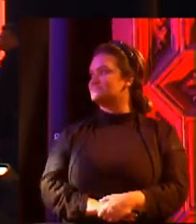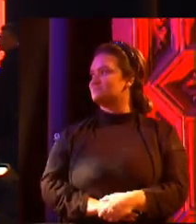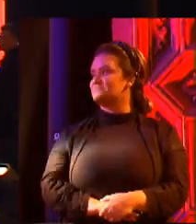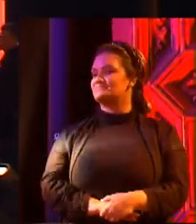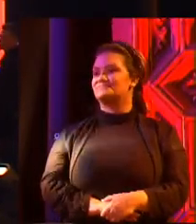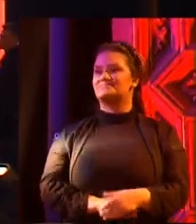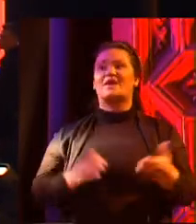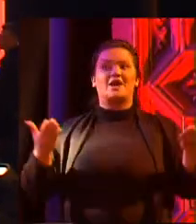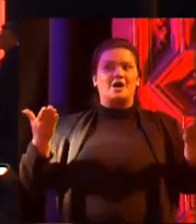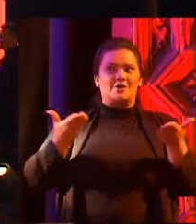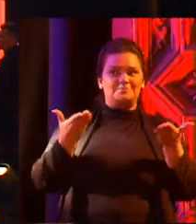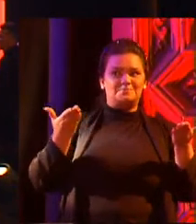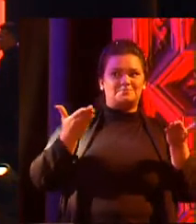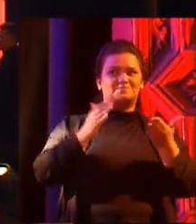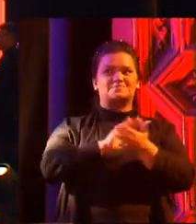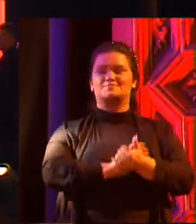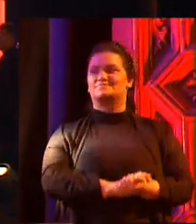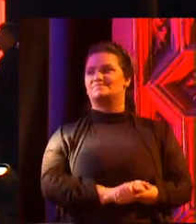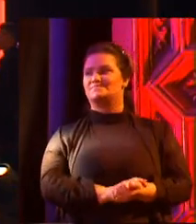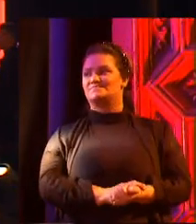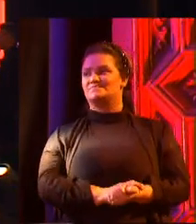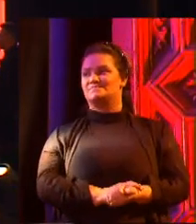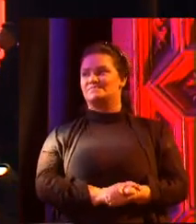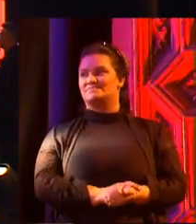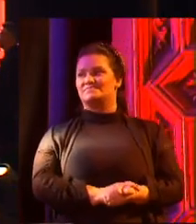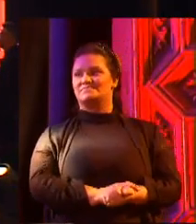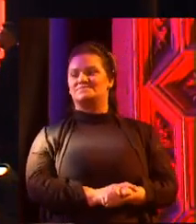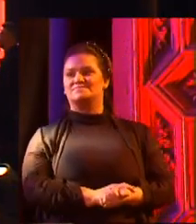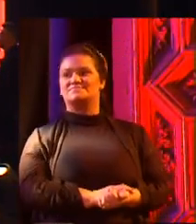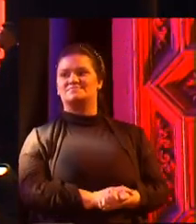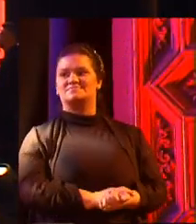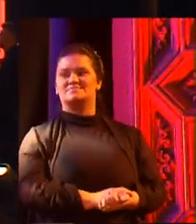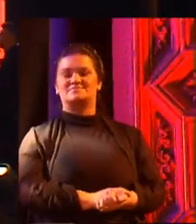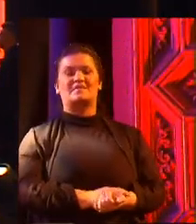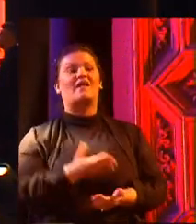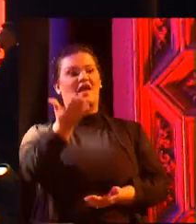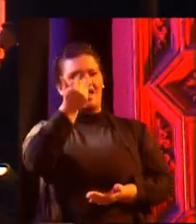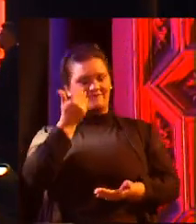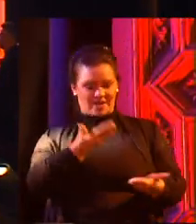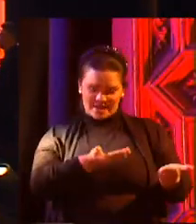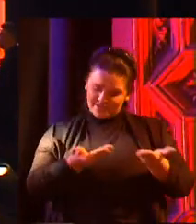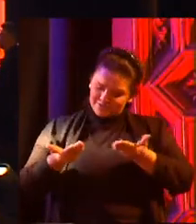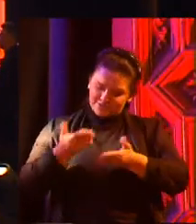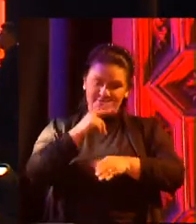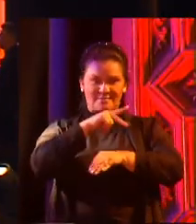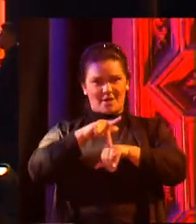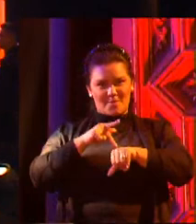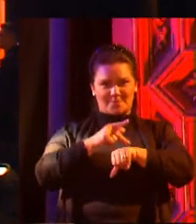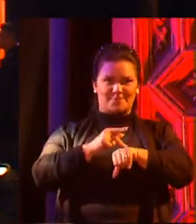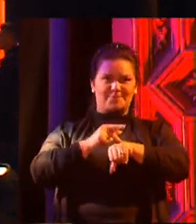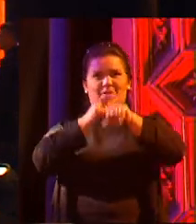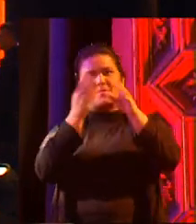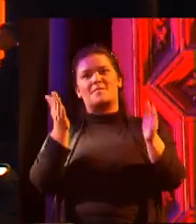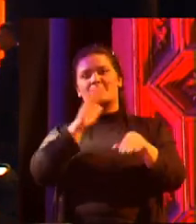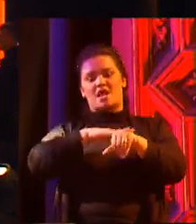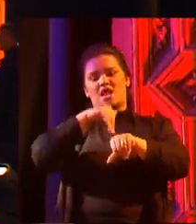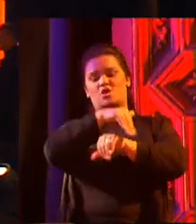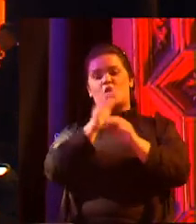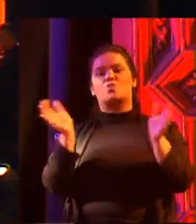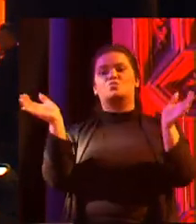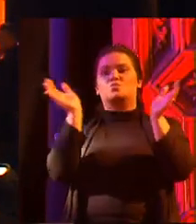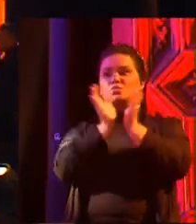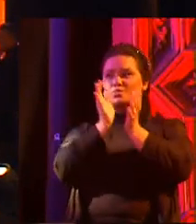E agora? Agora vamos chamar ao palco. Vamos chamar ao palco para receber o prêmio de Música Erudita, Melhor Grupo. Melhor Grupo.